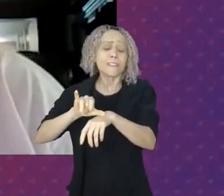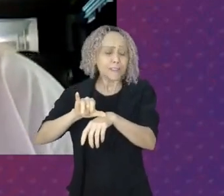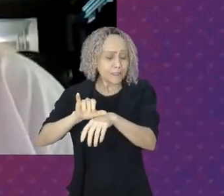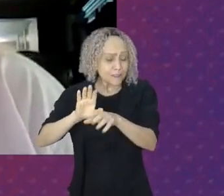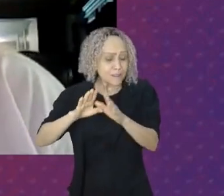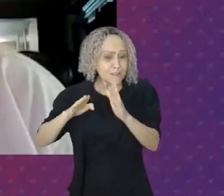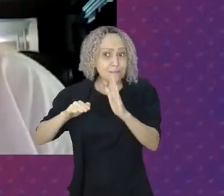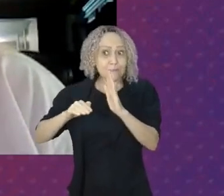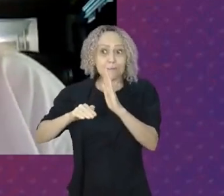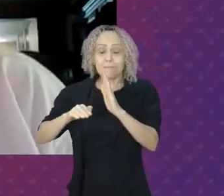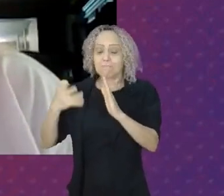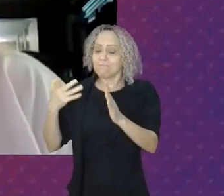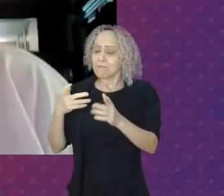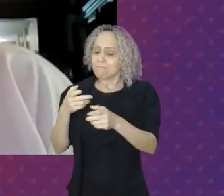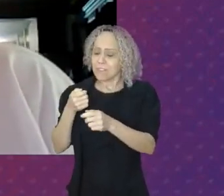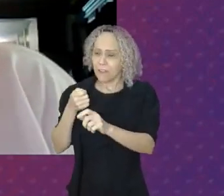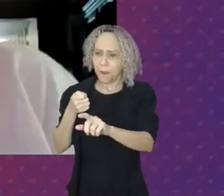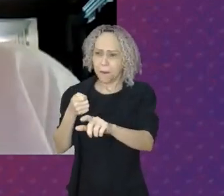Brasil.